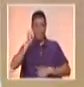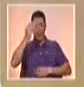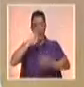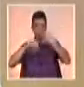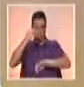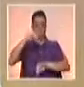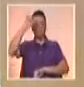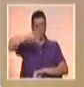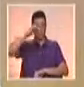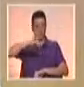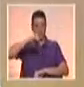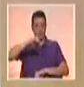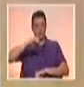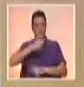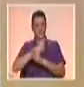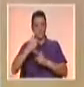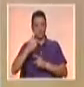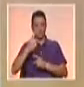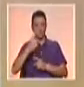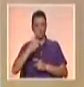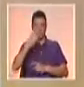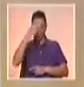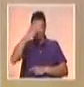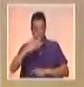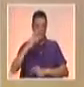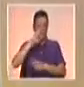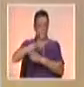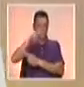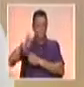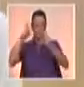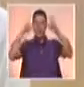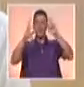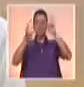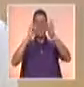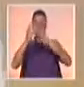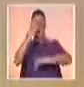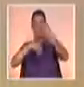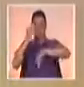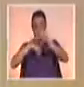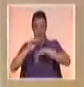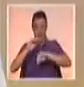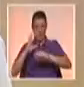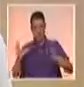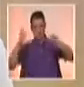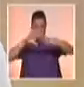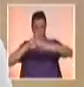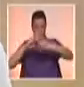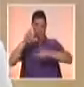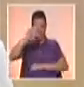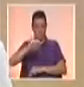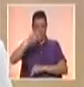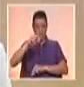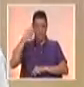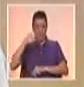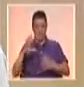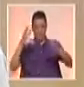Também almoçam lá, uhum. Na nossa cantina. E durante essa semana vão fazer uma visita fora a uma empresa alimentar? Sim. Nós estamos associados. Também temos vindo